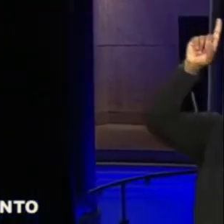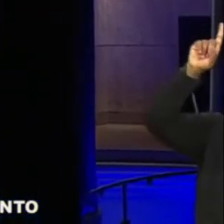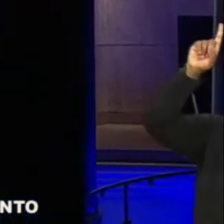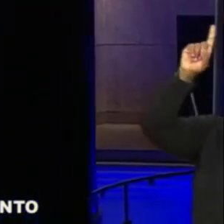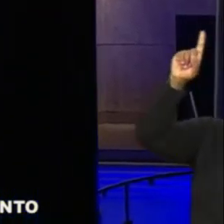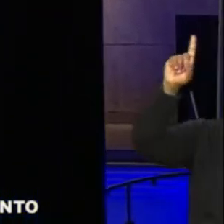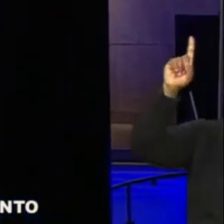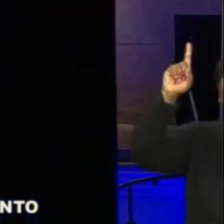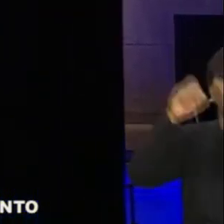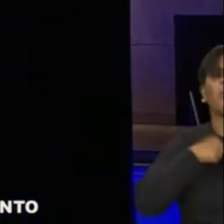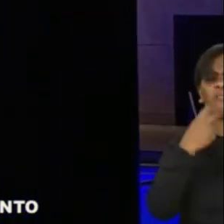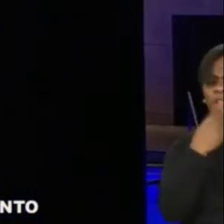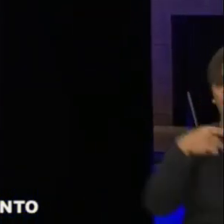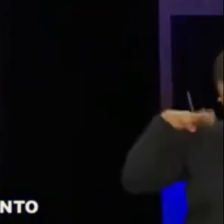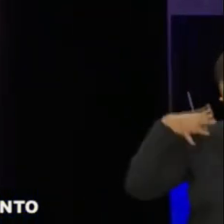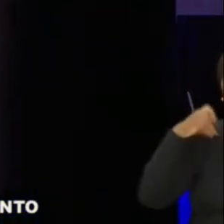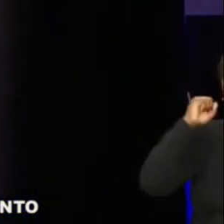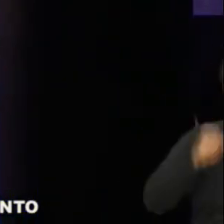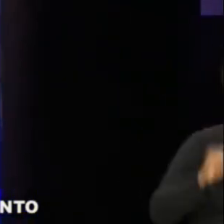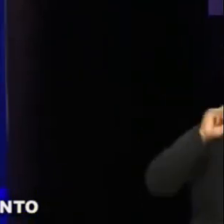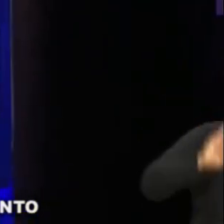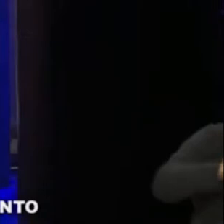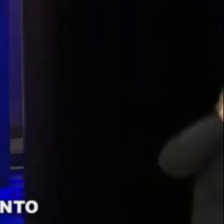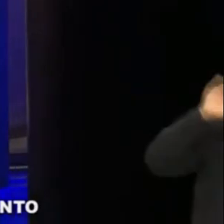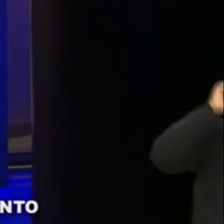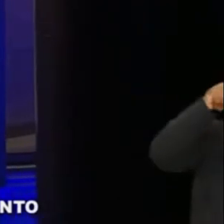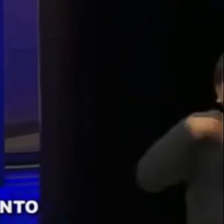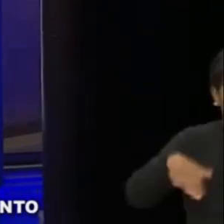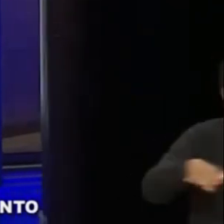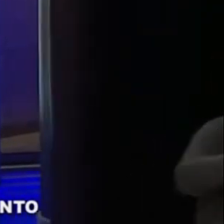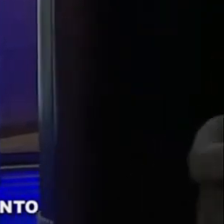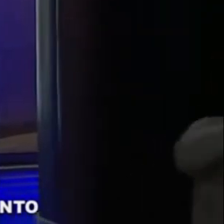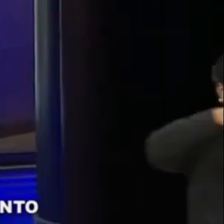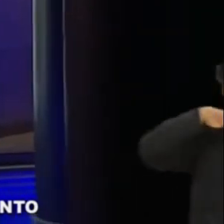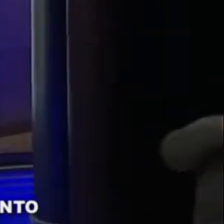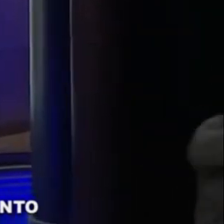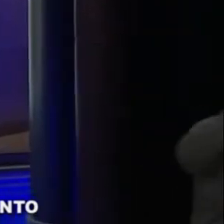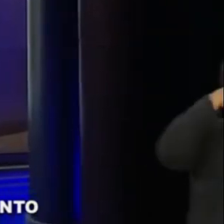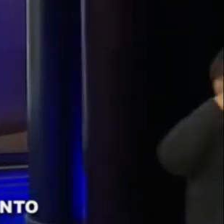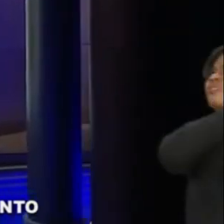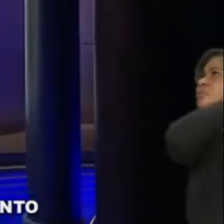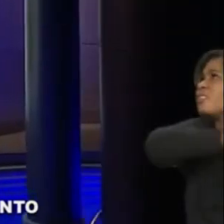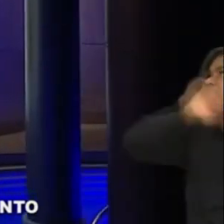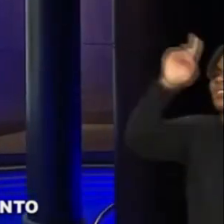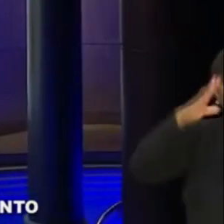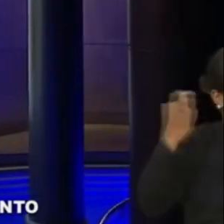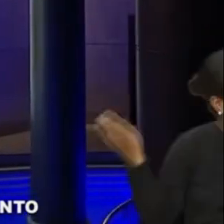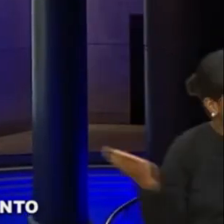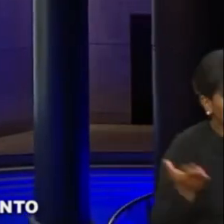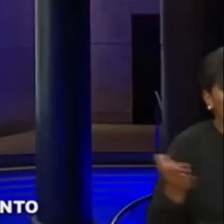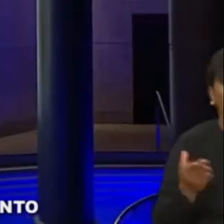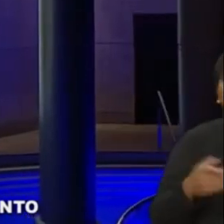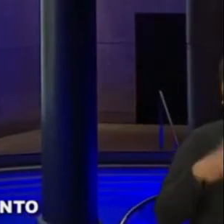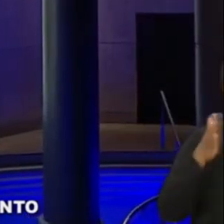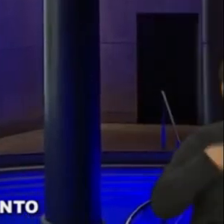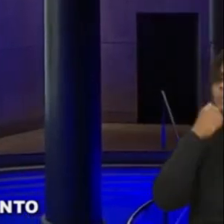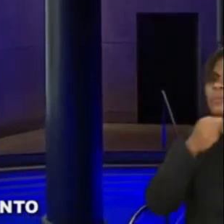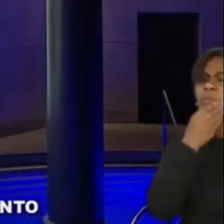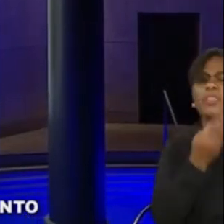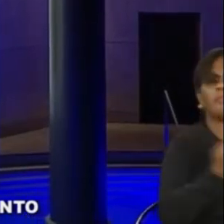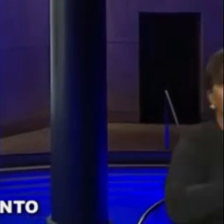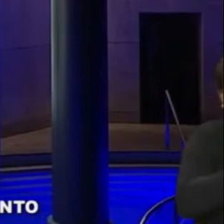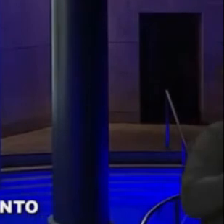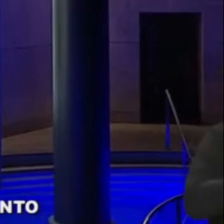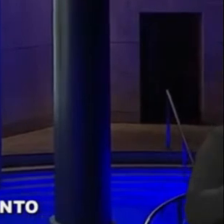dos anjos, pode glorificá-lo. Seja cheio, cheio de Deus agora. Ah, minha amiga,